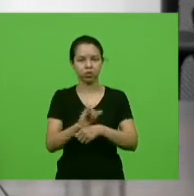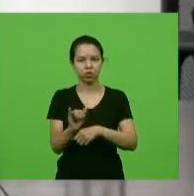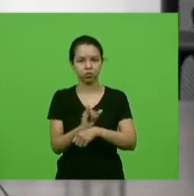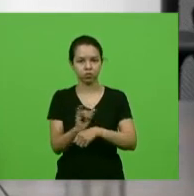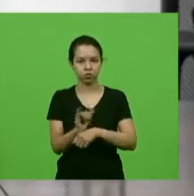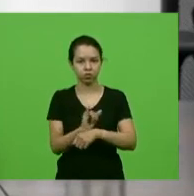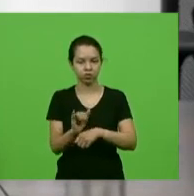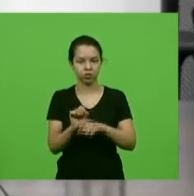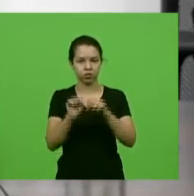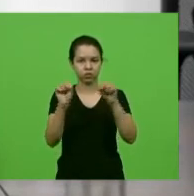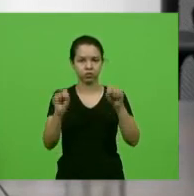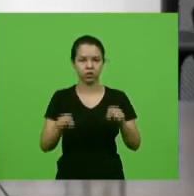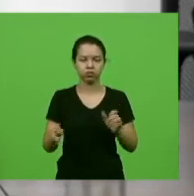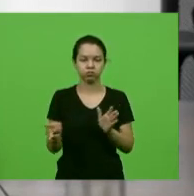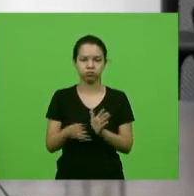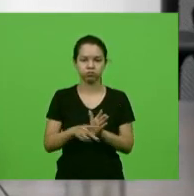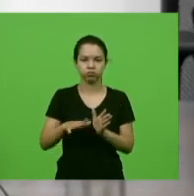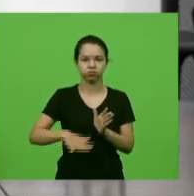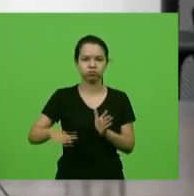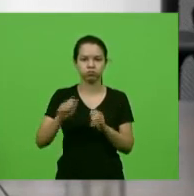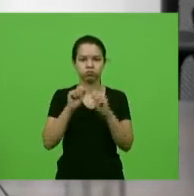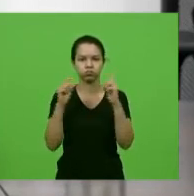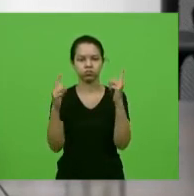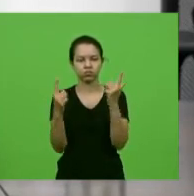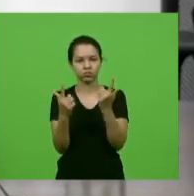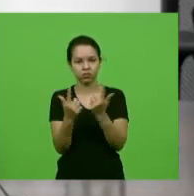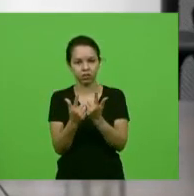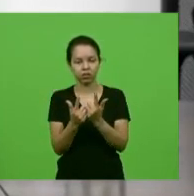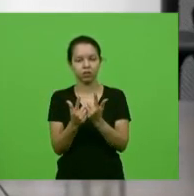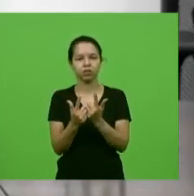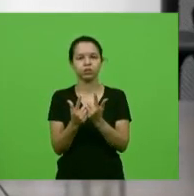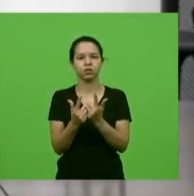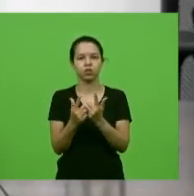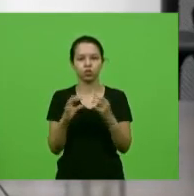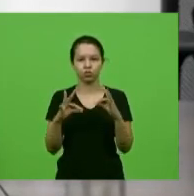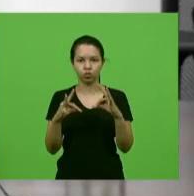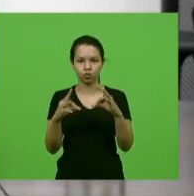Assembleia toda a sessão de julgamento.